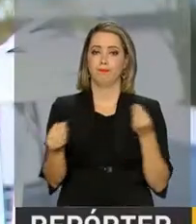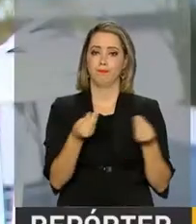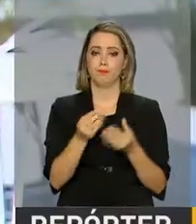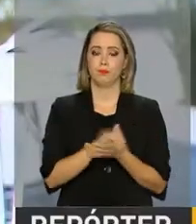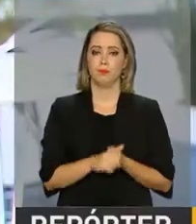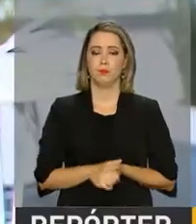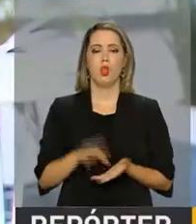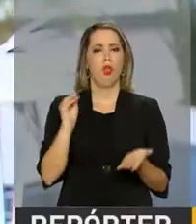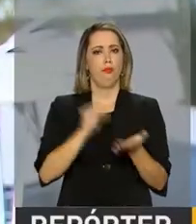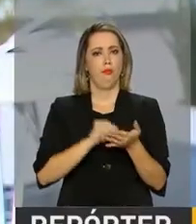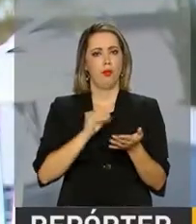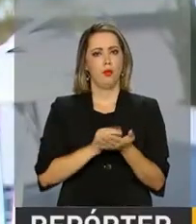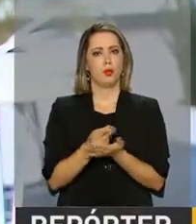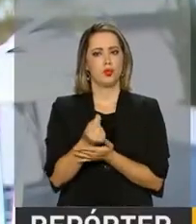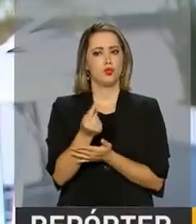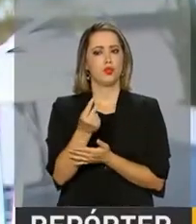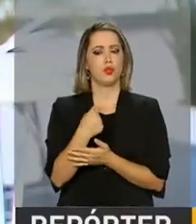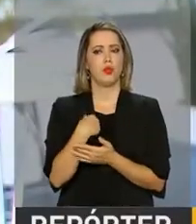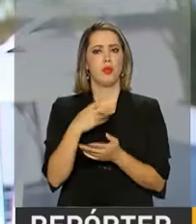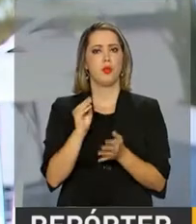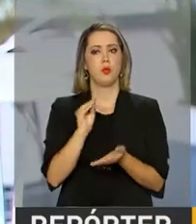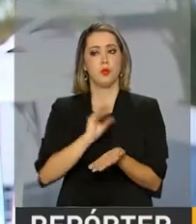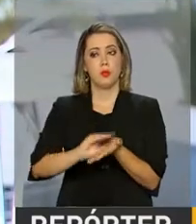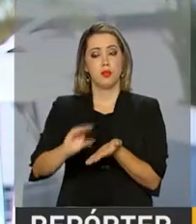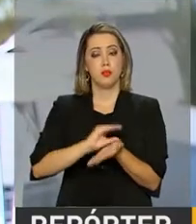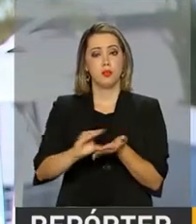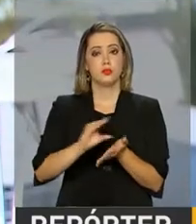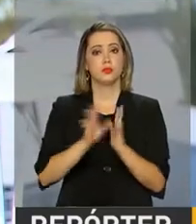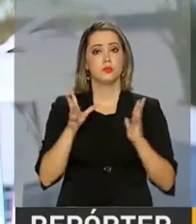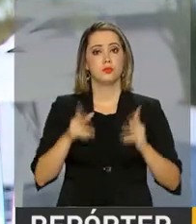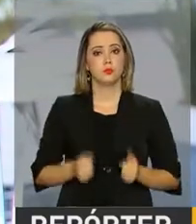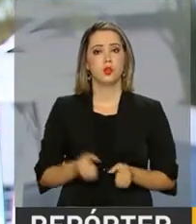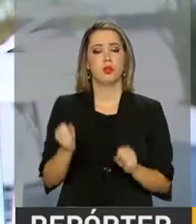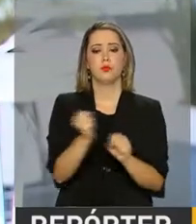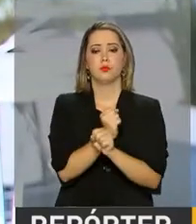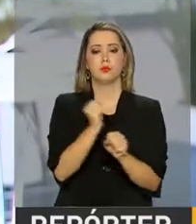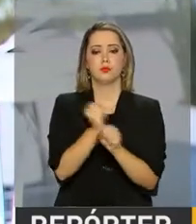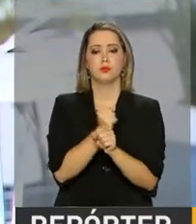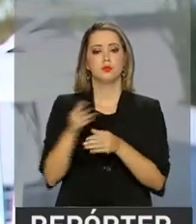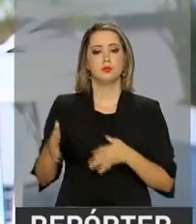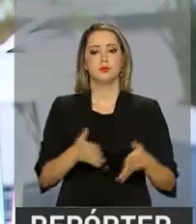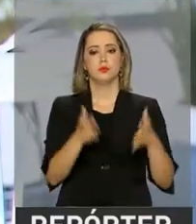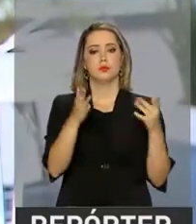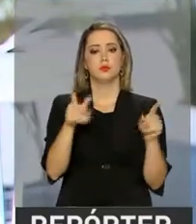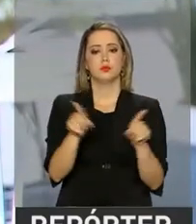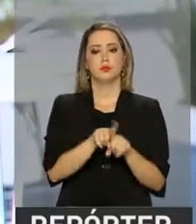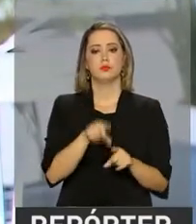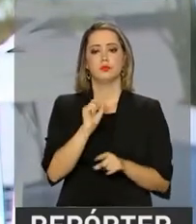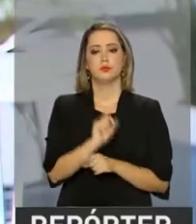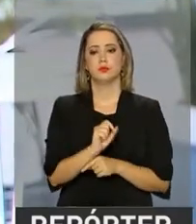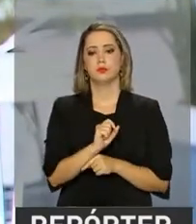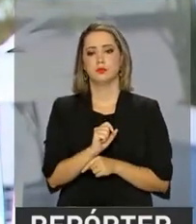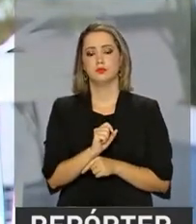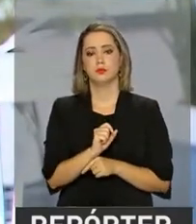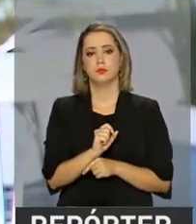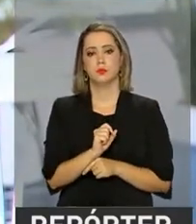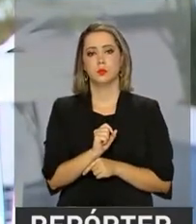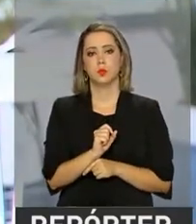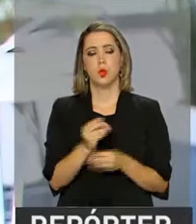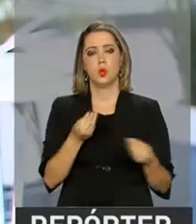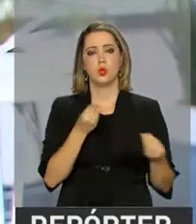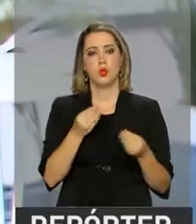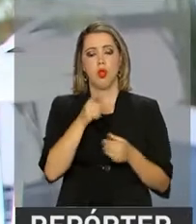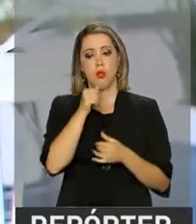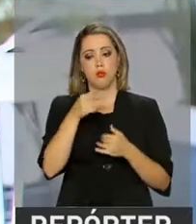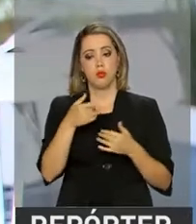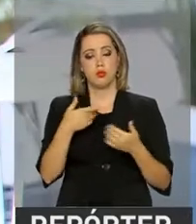muito recurso para investimento de saneamento básico, investimento em obras de pavimentação, né, de escoamento